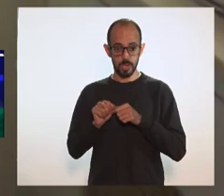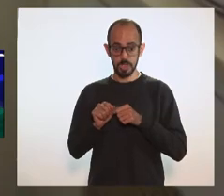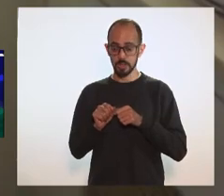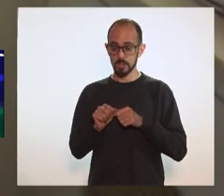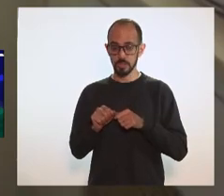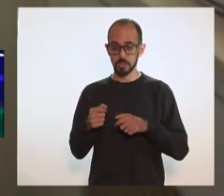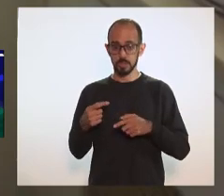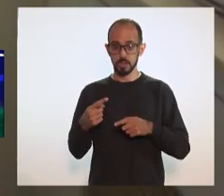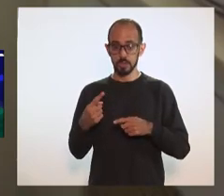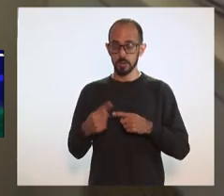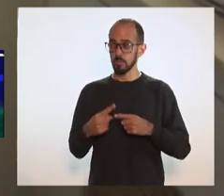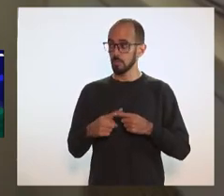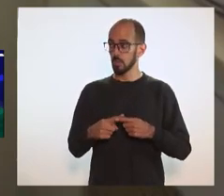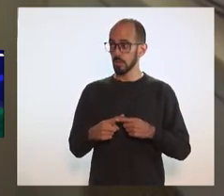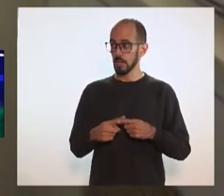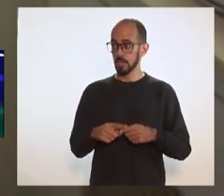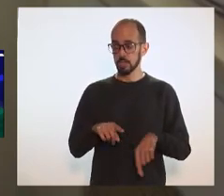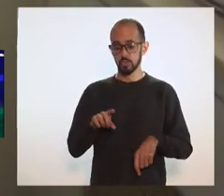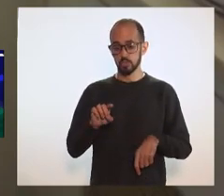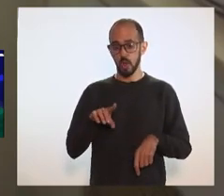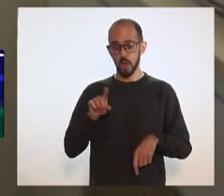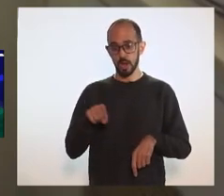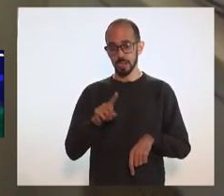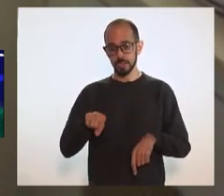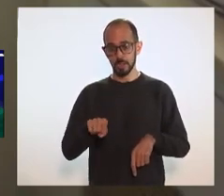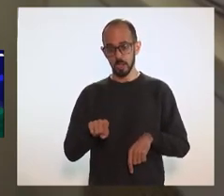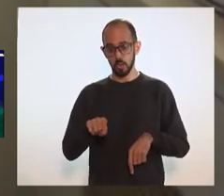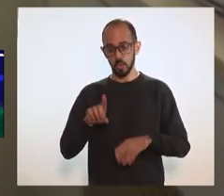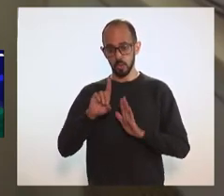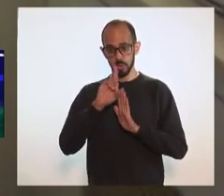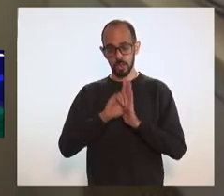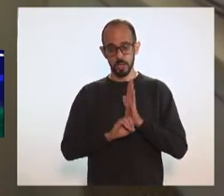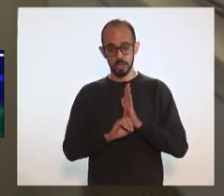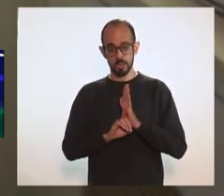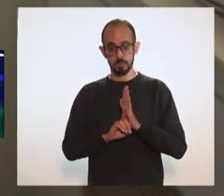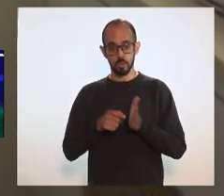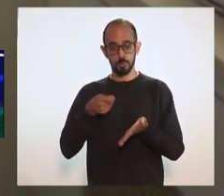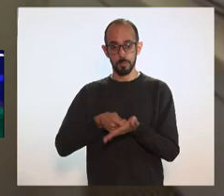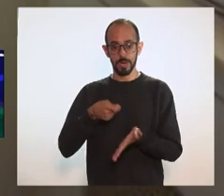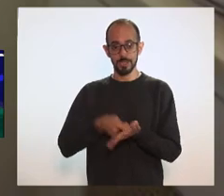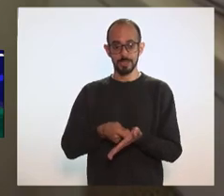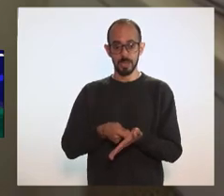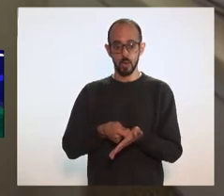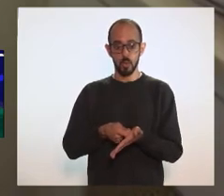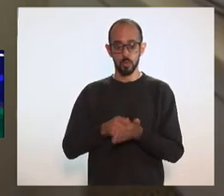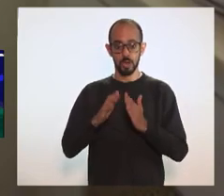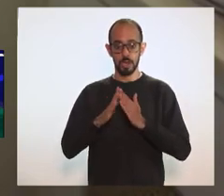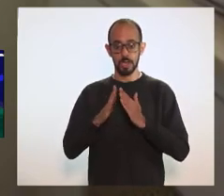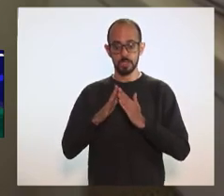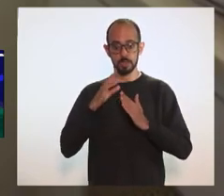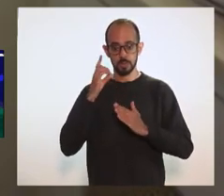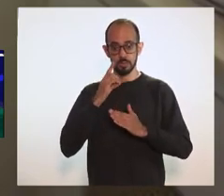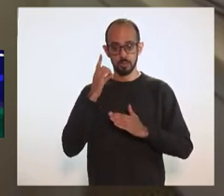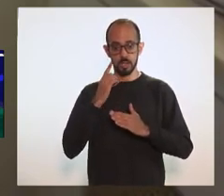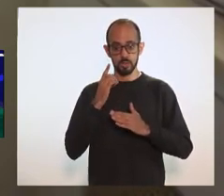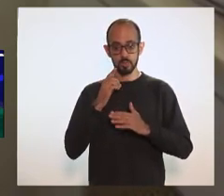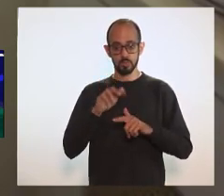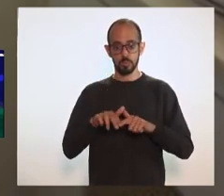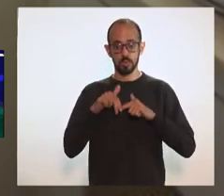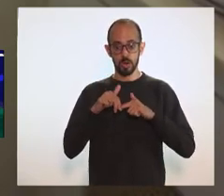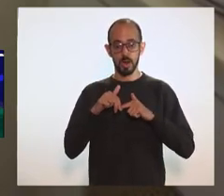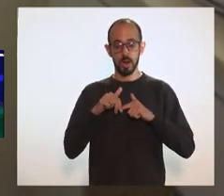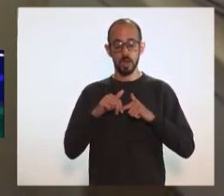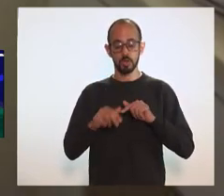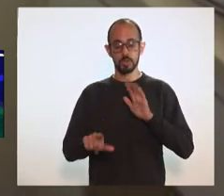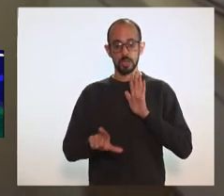só revogou o decreto por pressão do parlamento, porque transitava aqui o projeto de lei do deputado Rodrigo